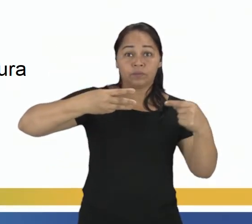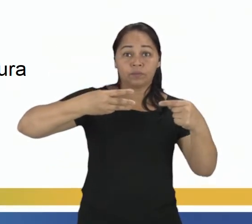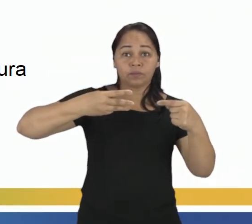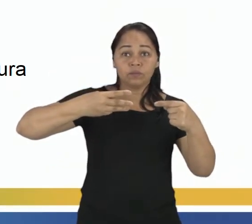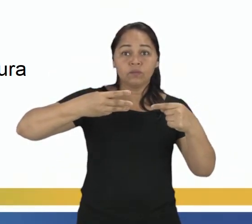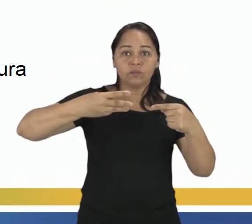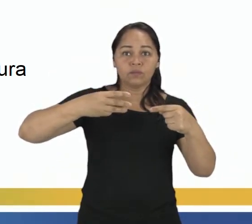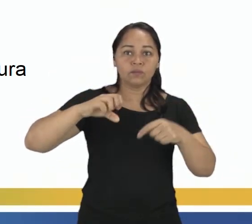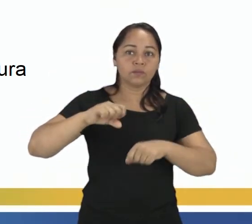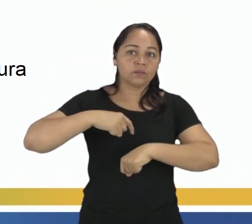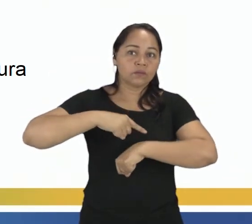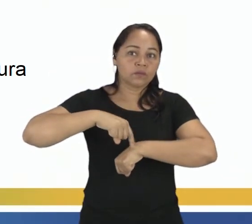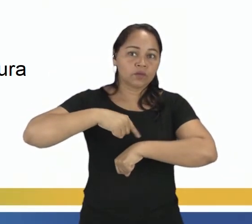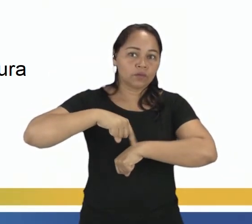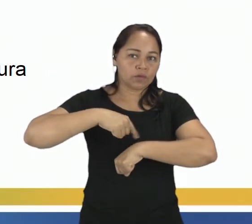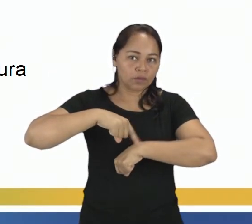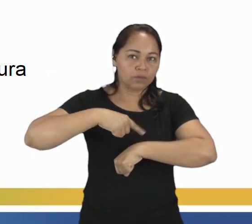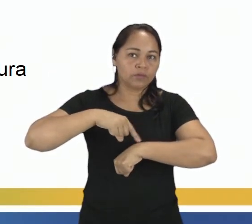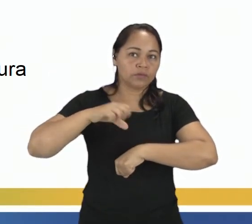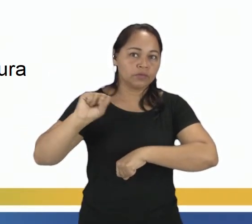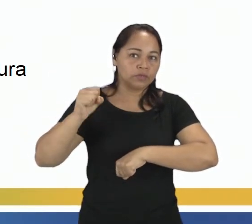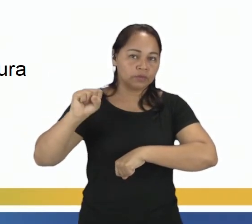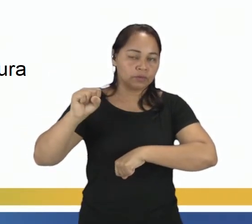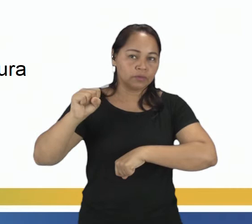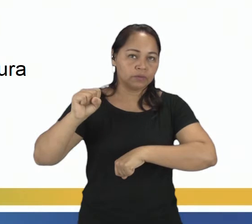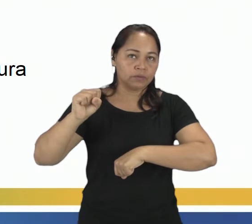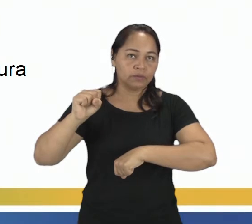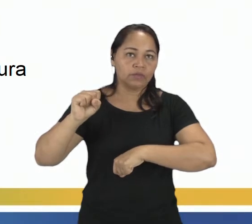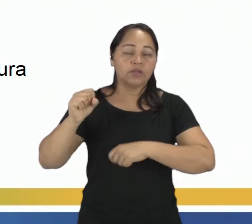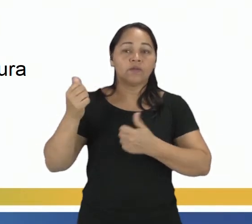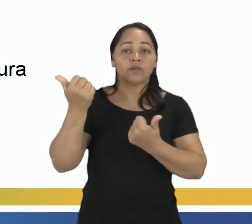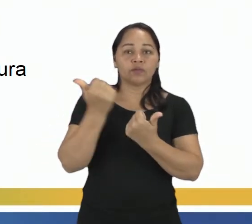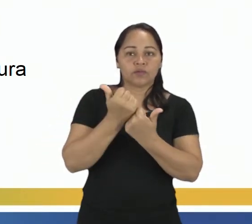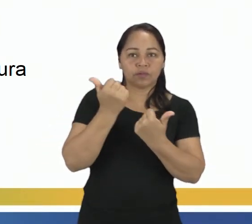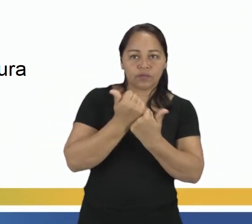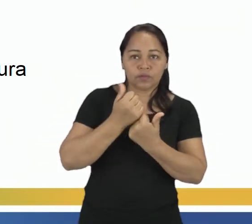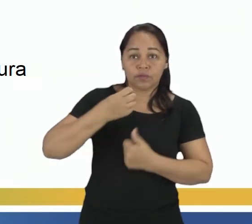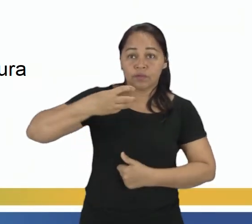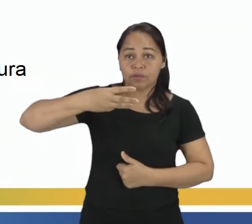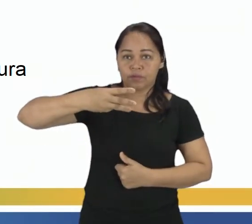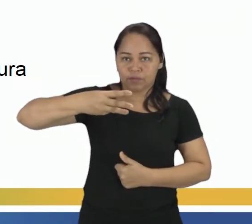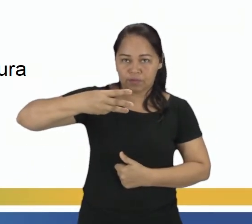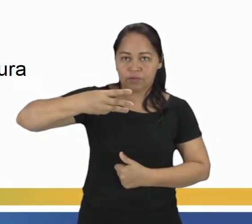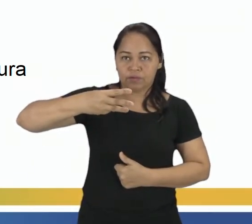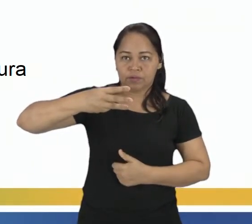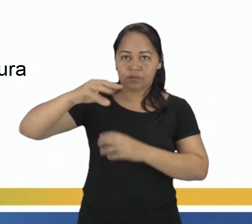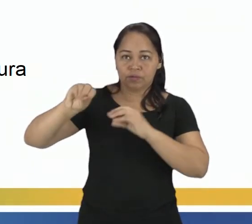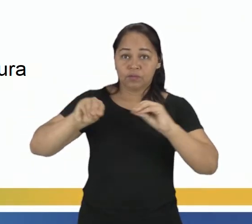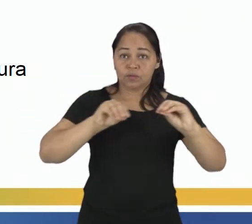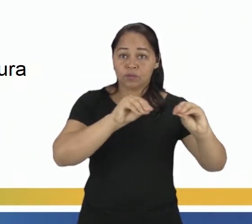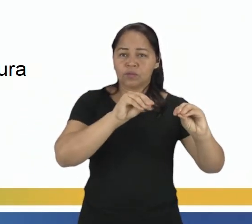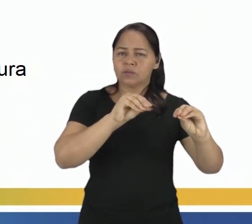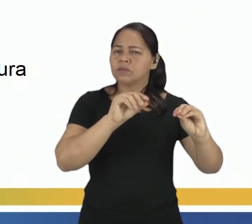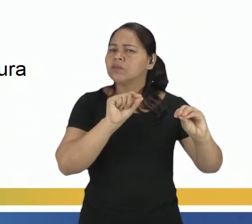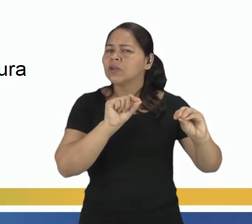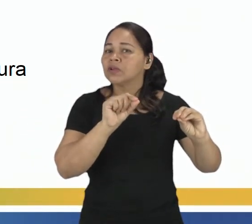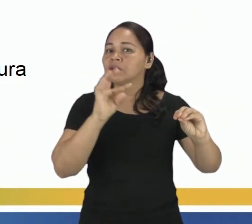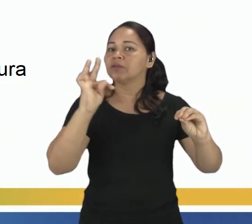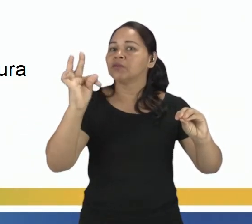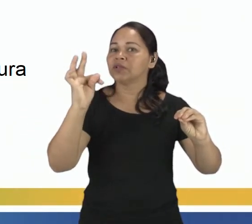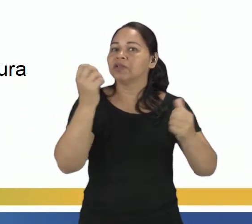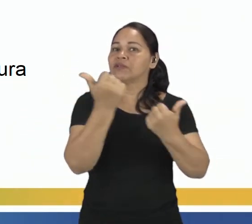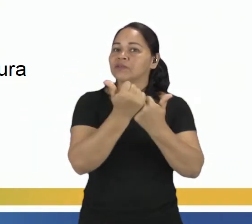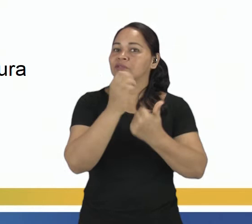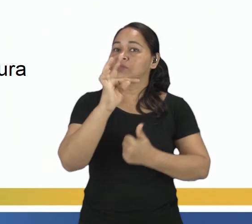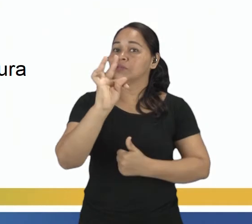de 3 segundos, vamos pegar a função que foi dada e substituir esse 3 lá no lugar do t. Então,